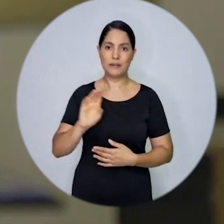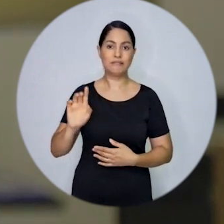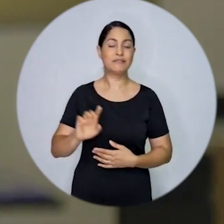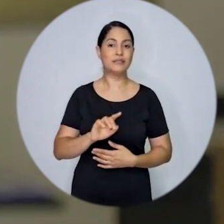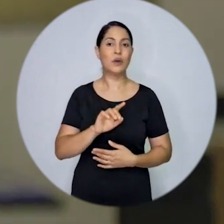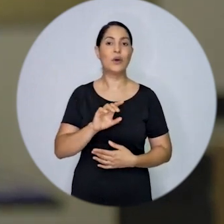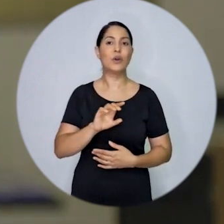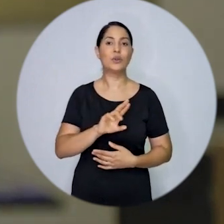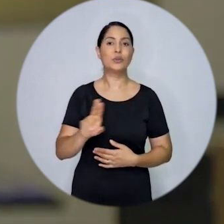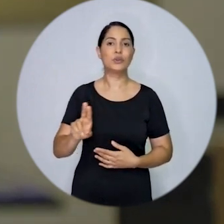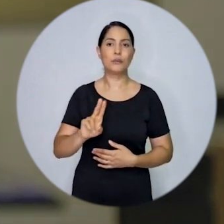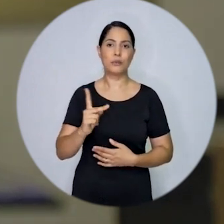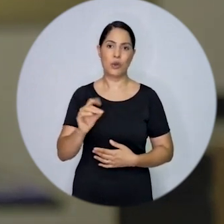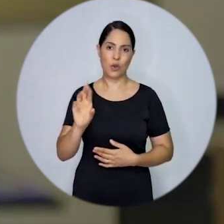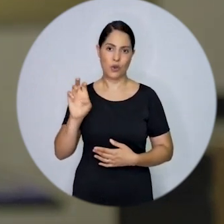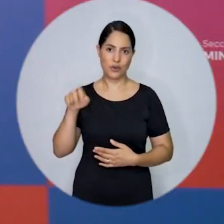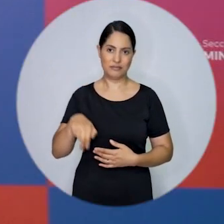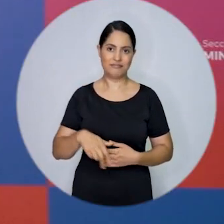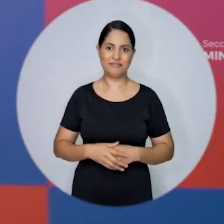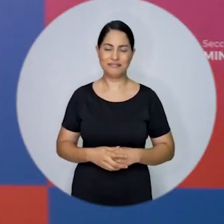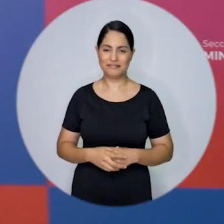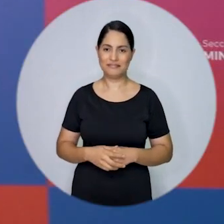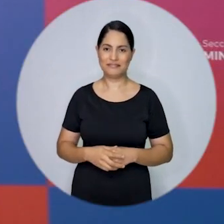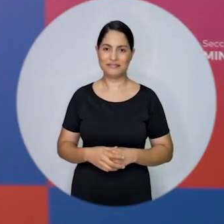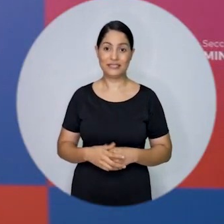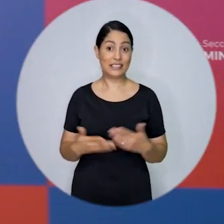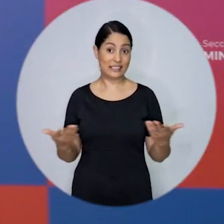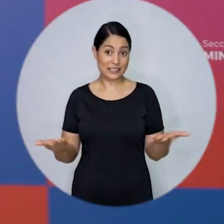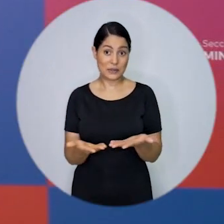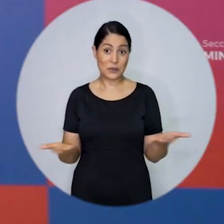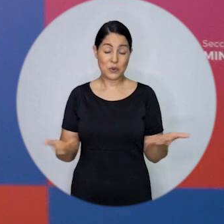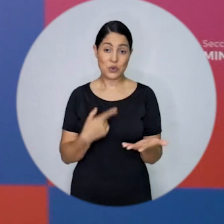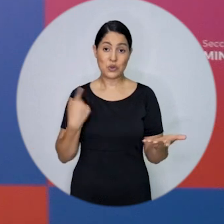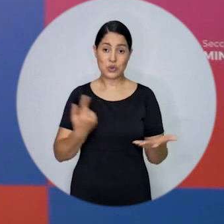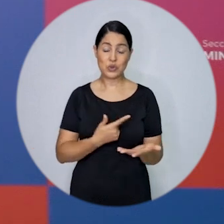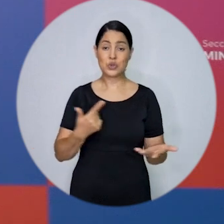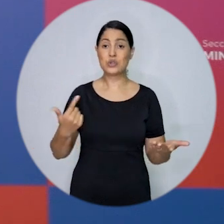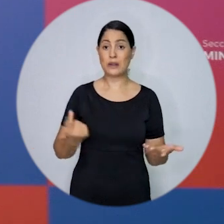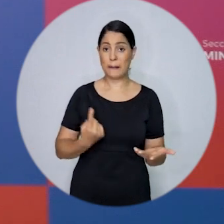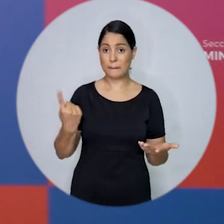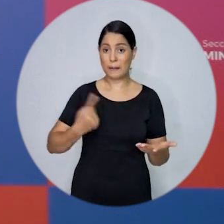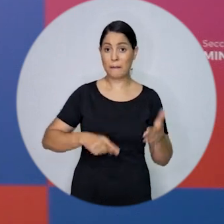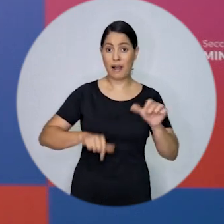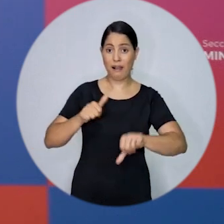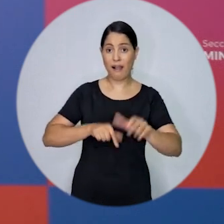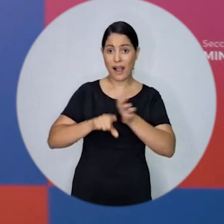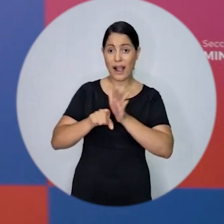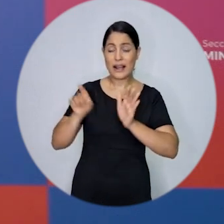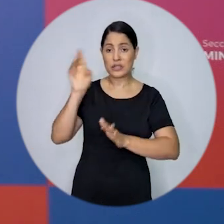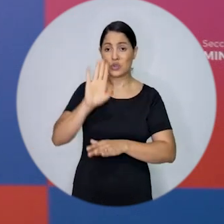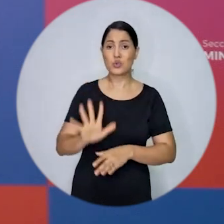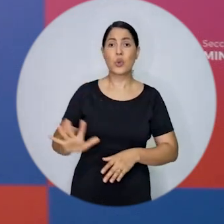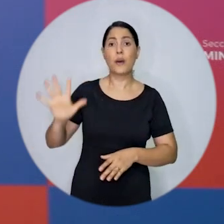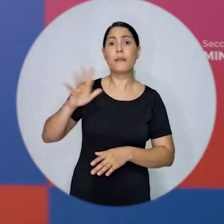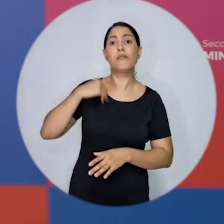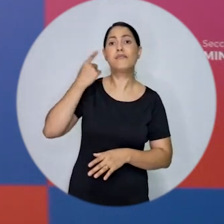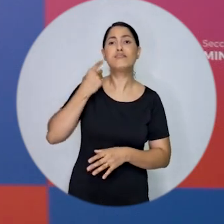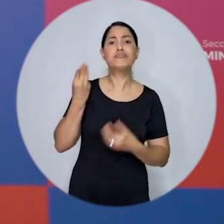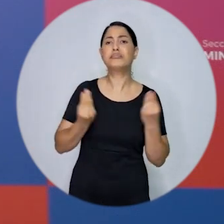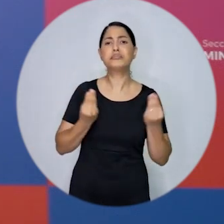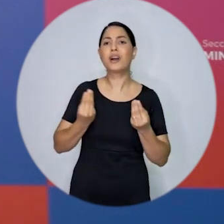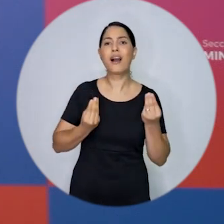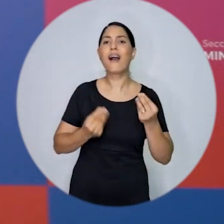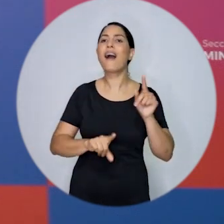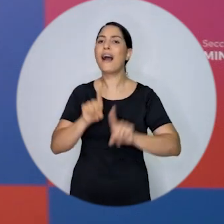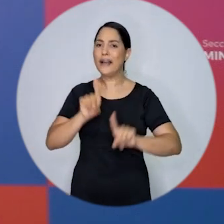Ordem, Rafael Rony. Confira. Nós anunciamos aí o primeiro levantamento demográfico da advocacia brasileira, uma meta da atual